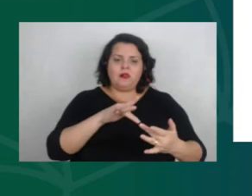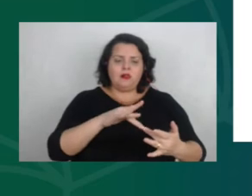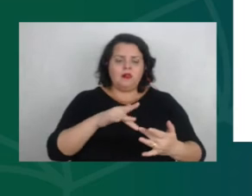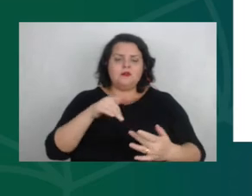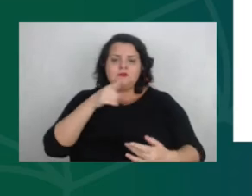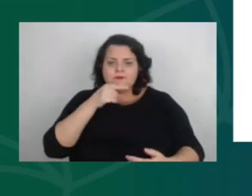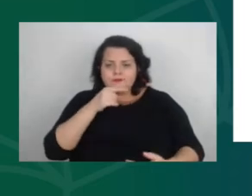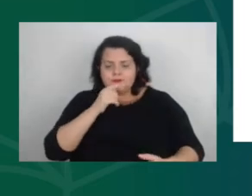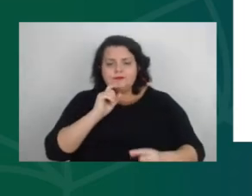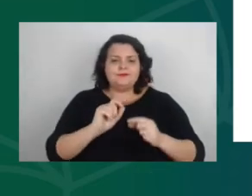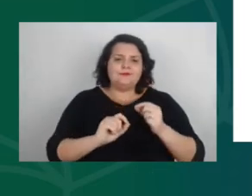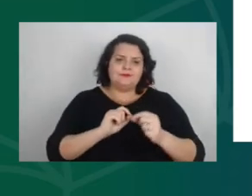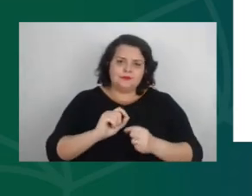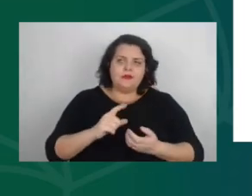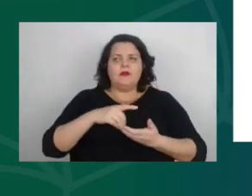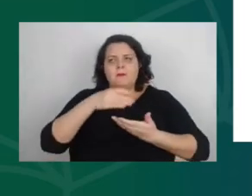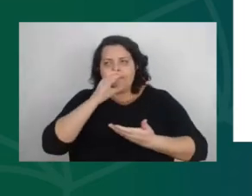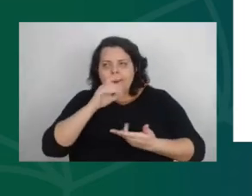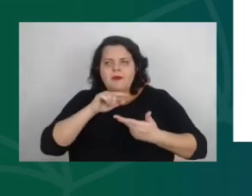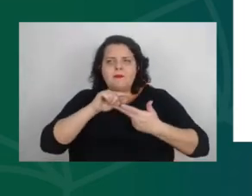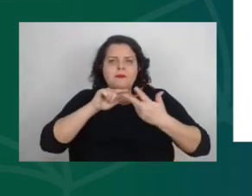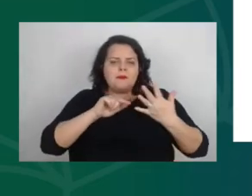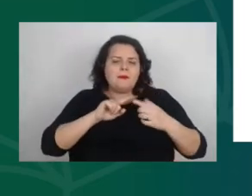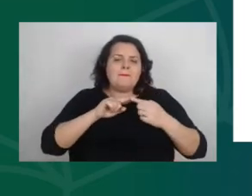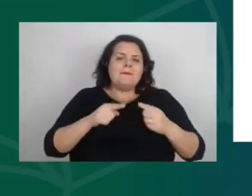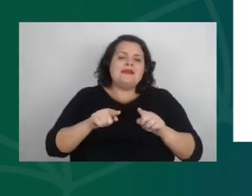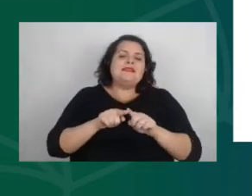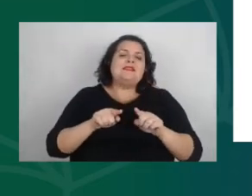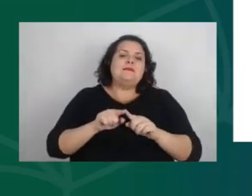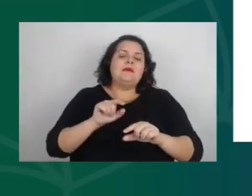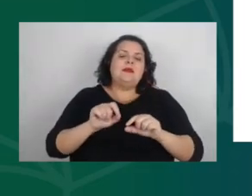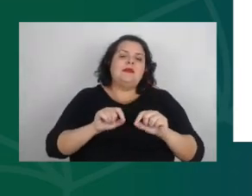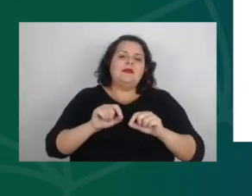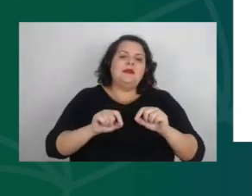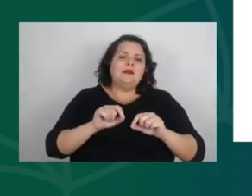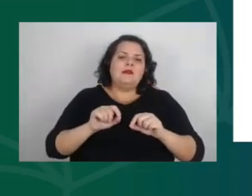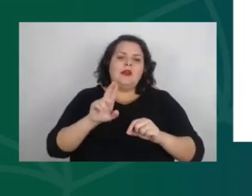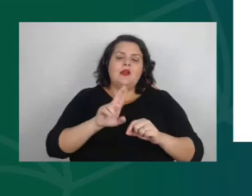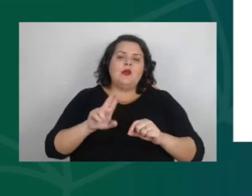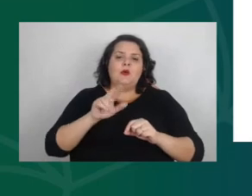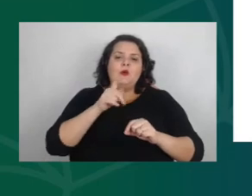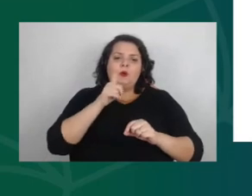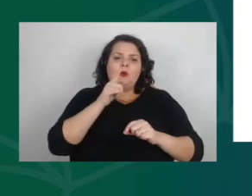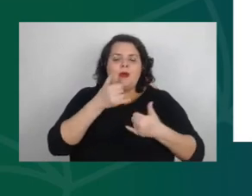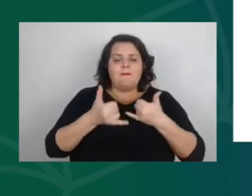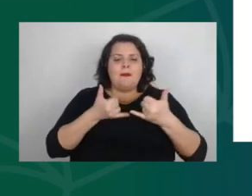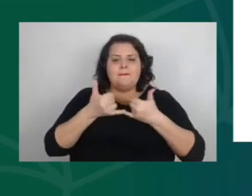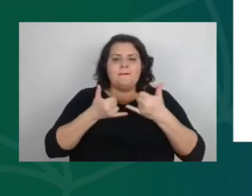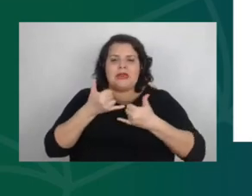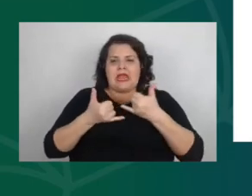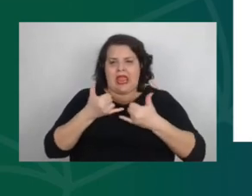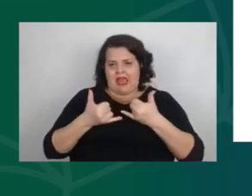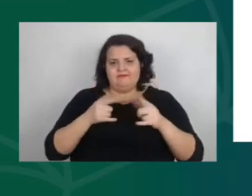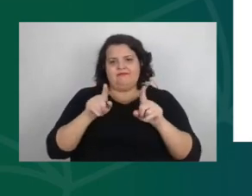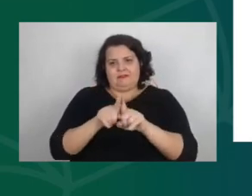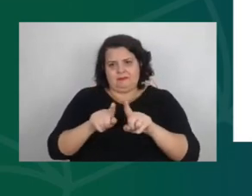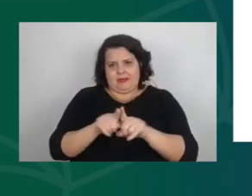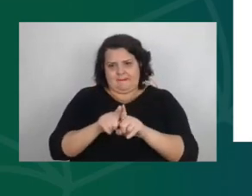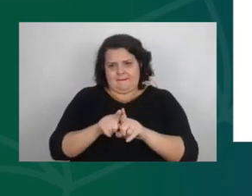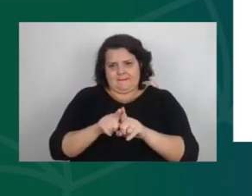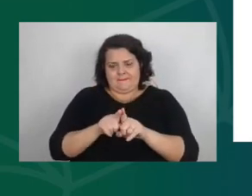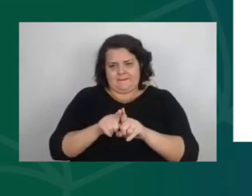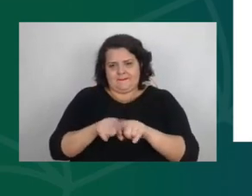tendo uma preocupação adicional porque elas utilizam a água para recreação, ou seja, elas têm uma exposição adicional. Então,